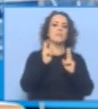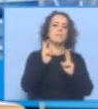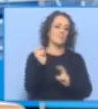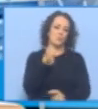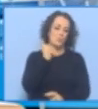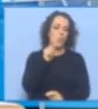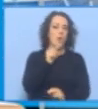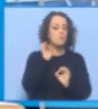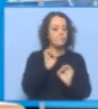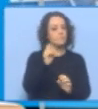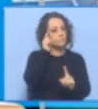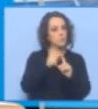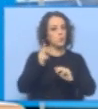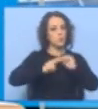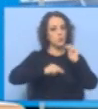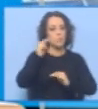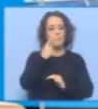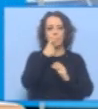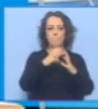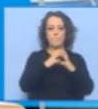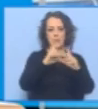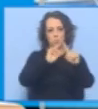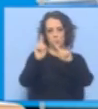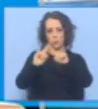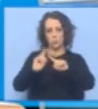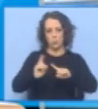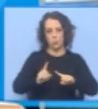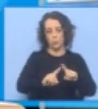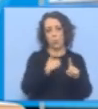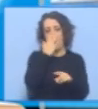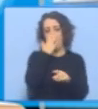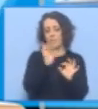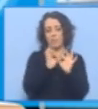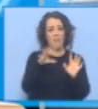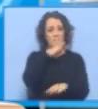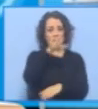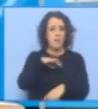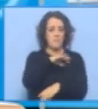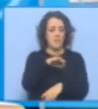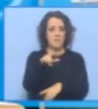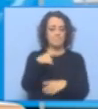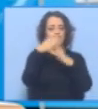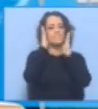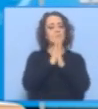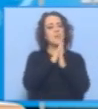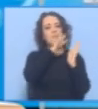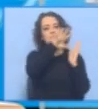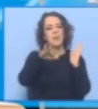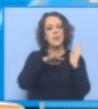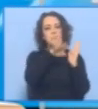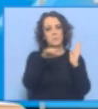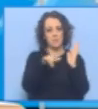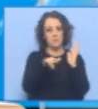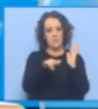uma construção feita de várias pedras e é como uma família. Estamos a olhar para a Sagrada Família, para a família também